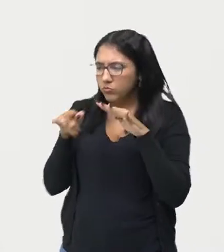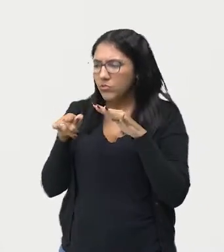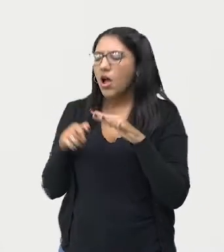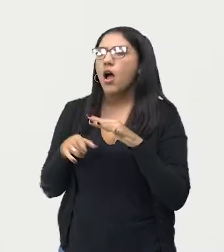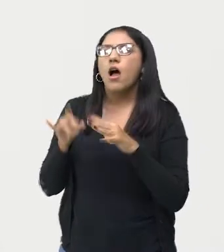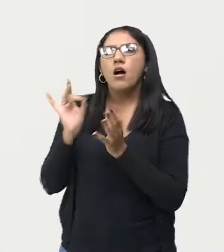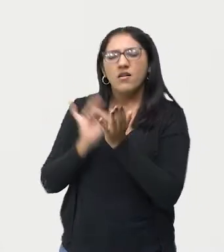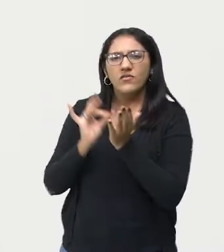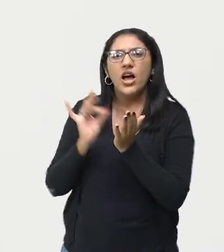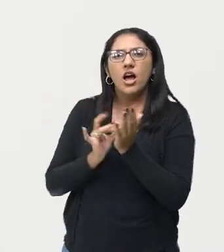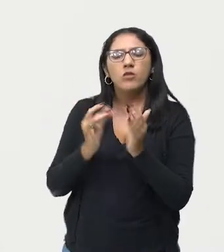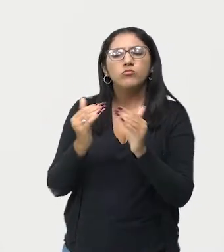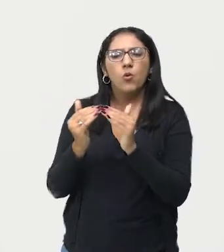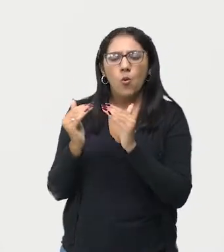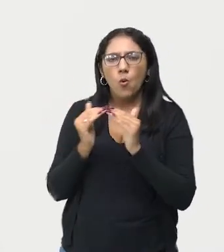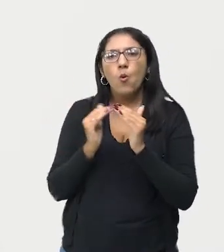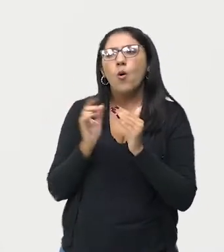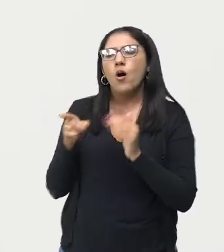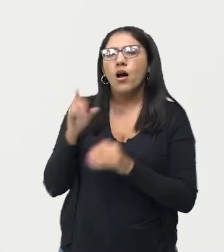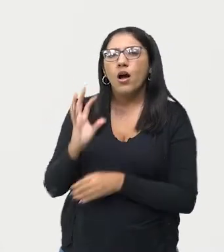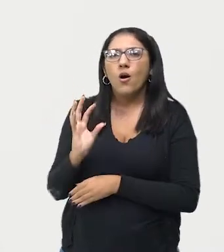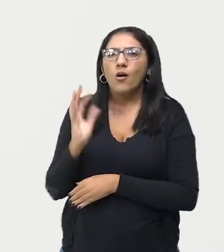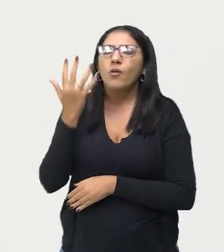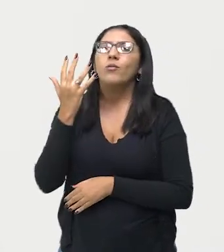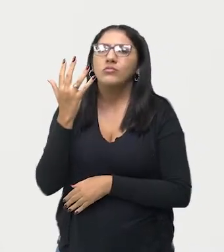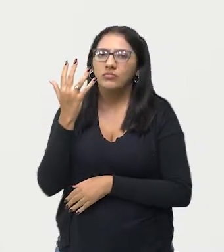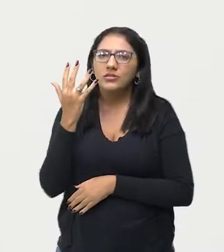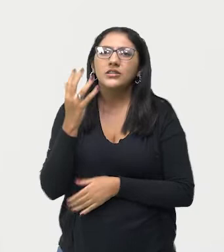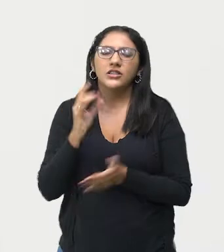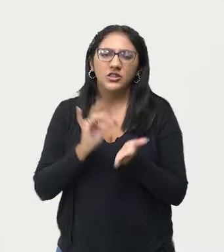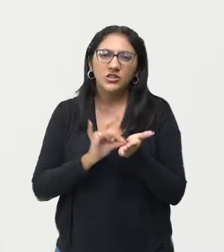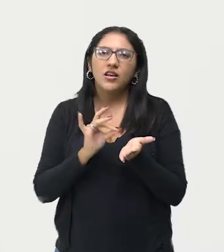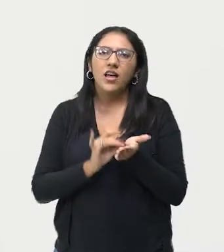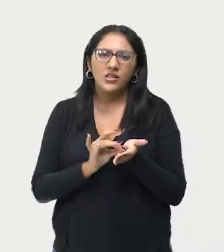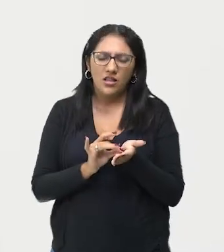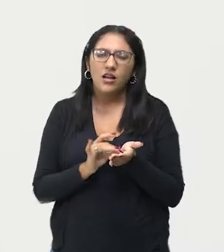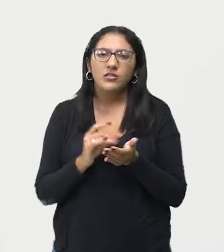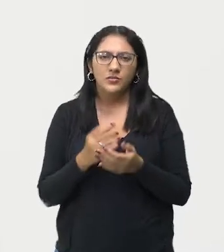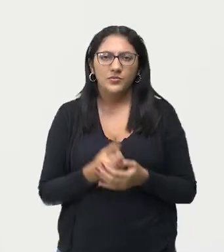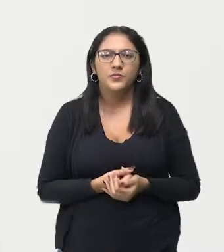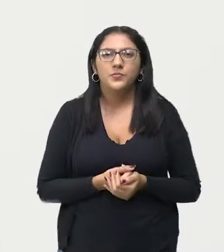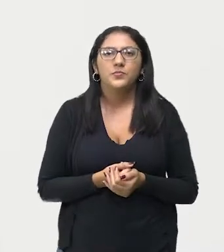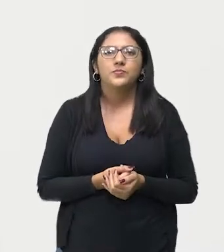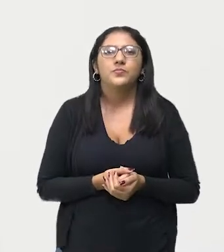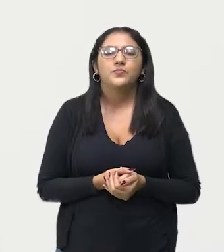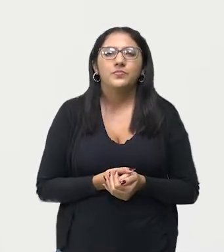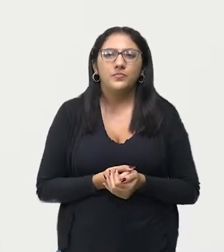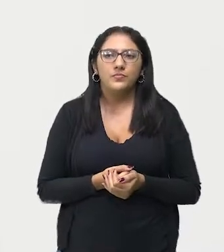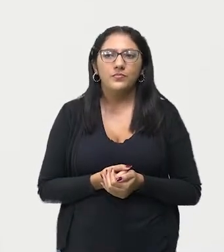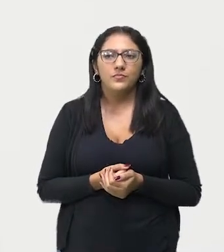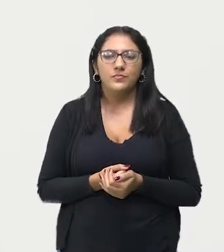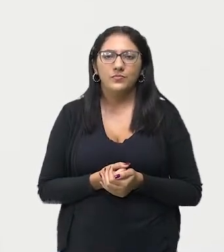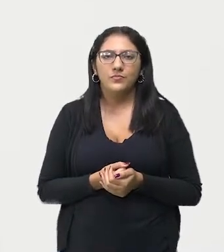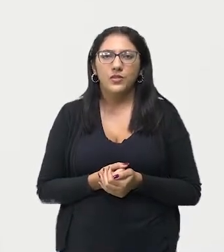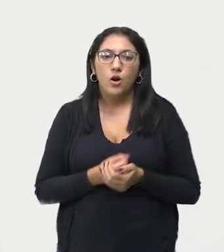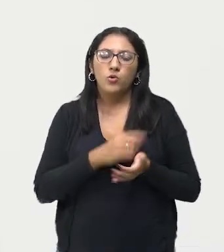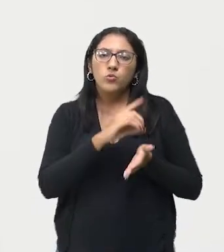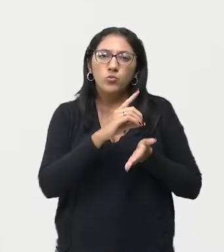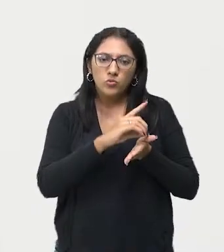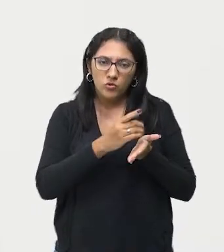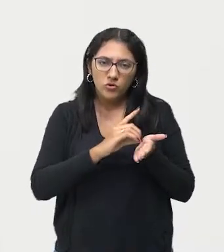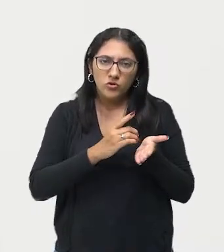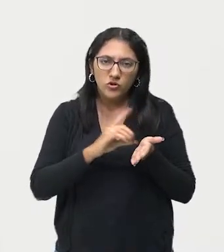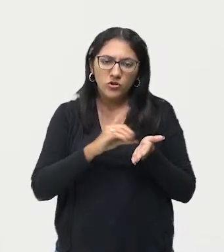podem comprovar o acontecimento daquele evento, daquela situação. Segundo o